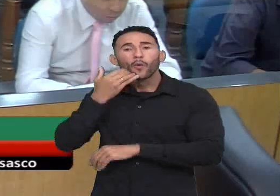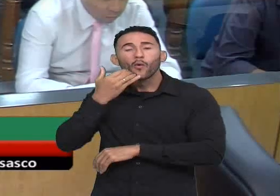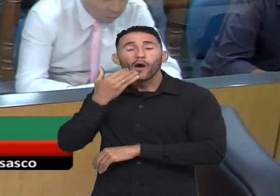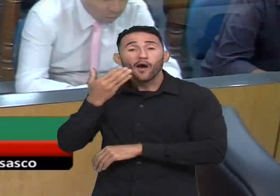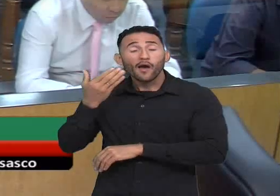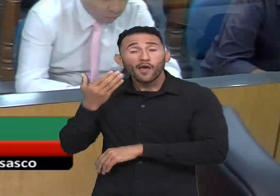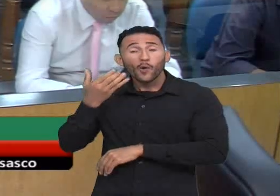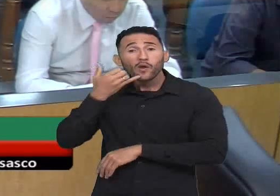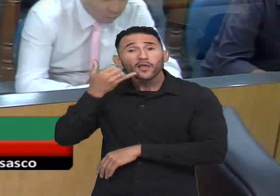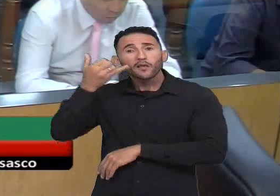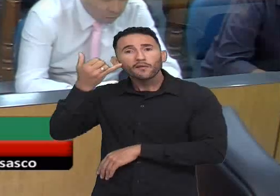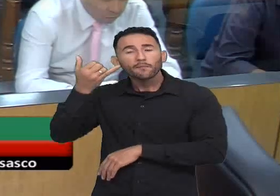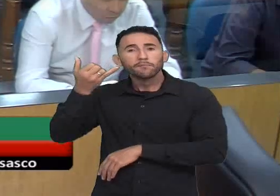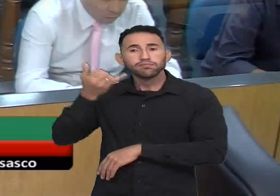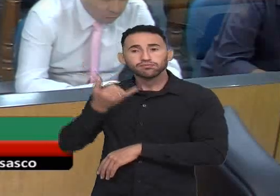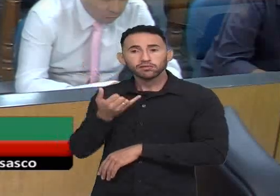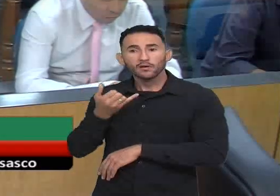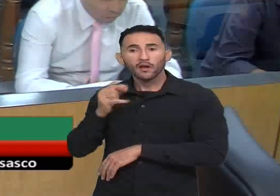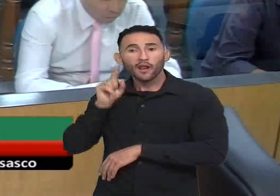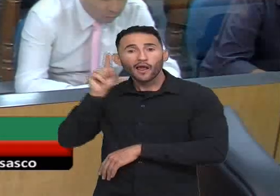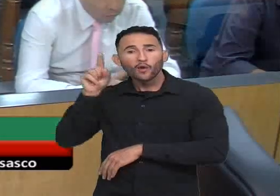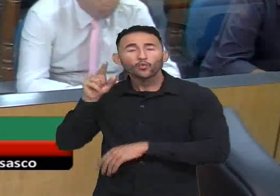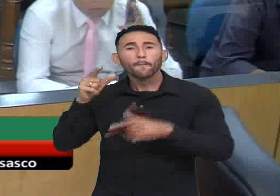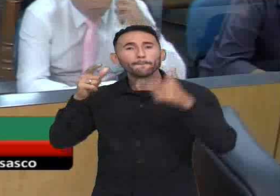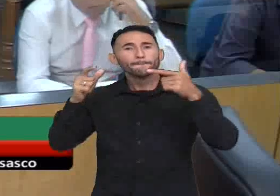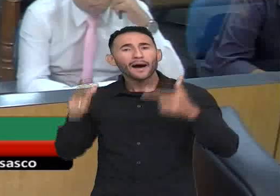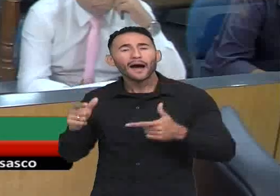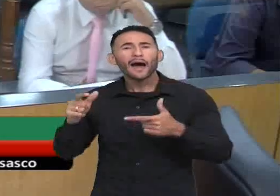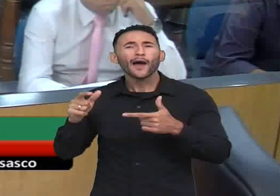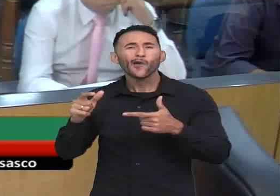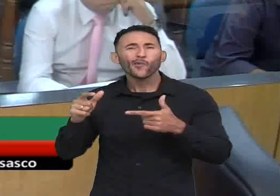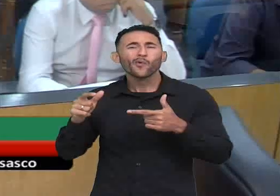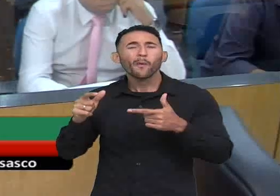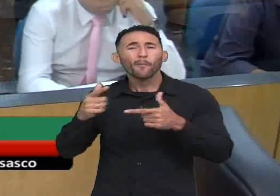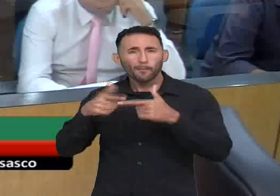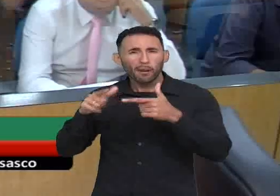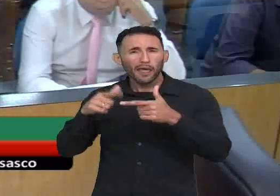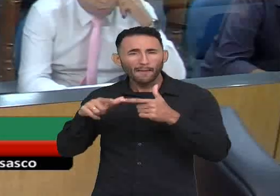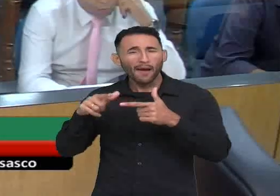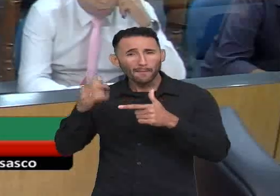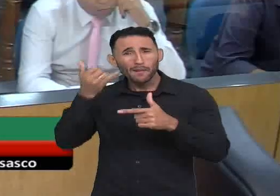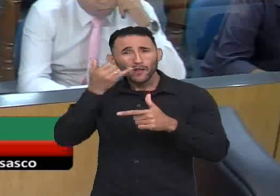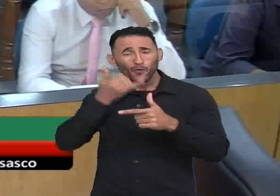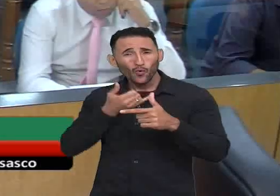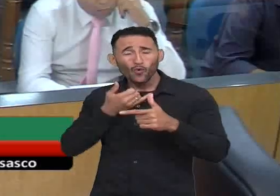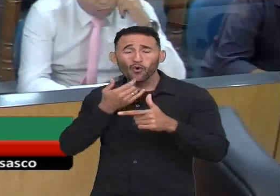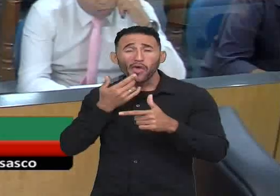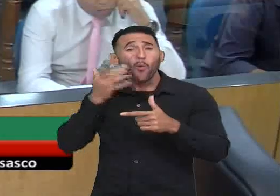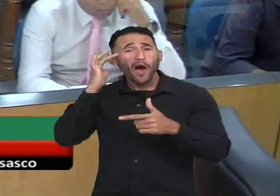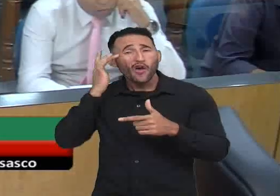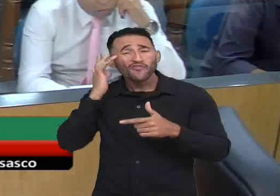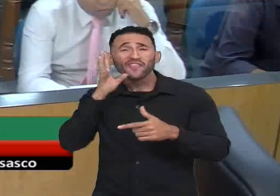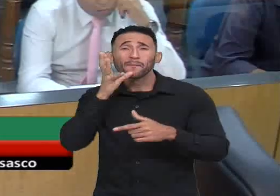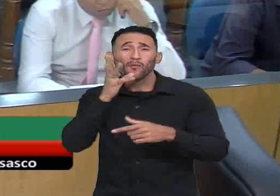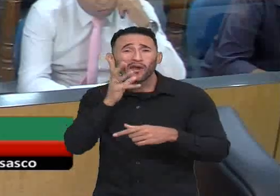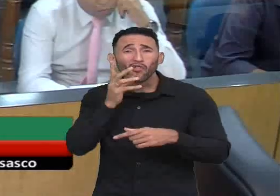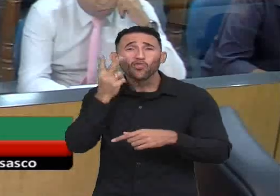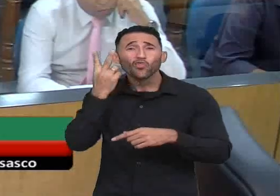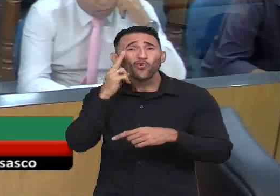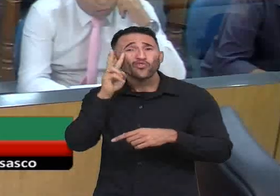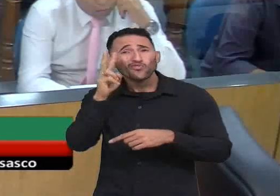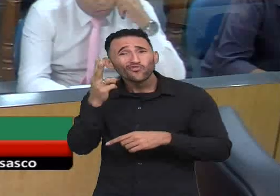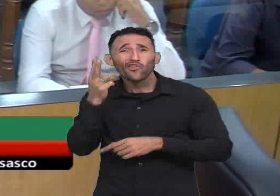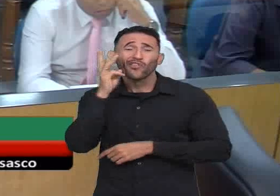estourou um transformador lá no Jardim Platina agora, e eu imagino que vai ficar 2, 3 dias, e a gente não tem